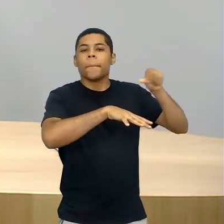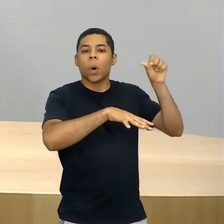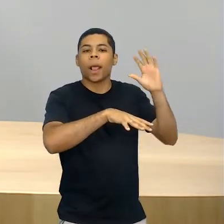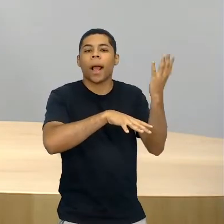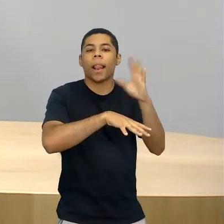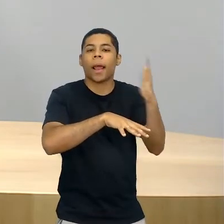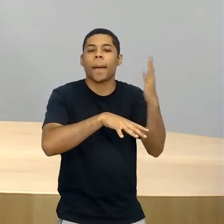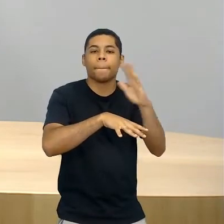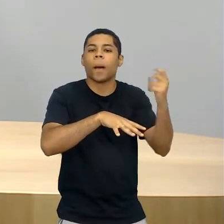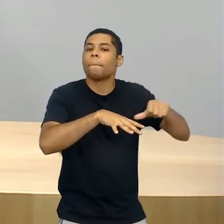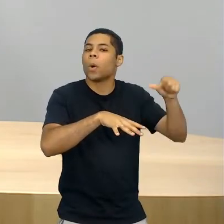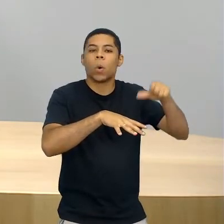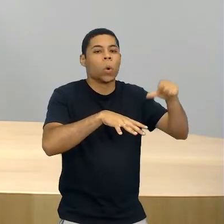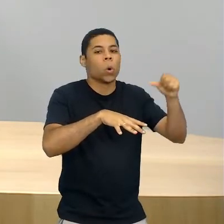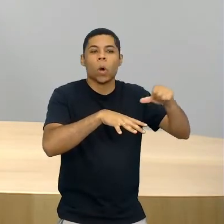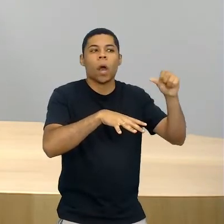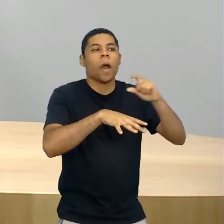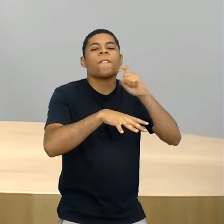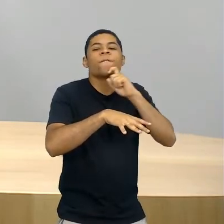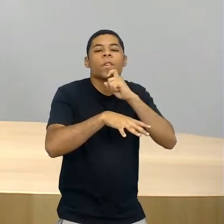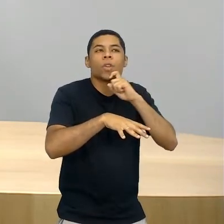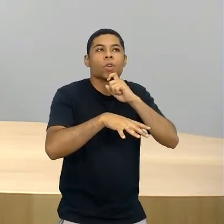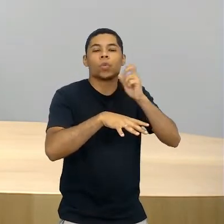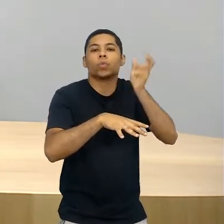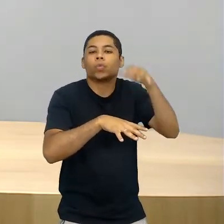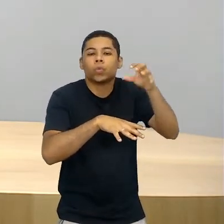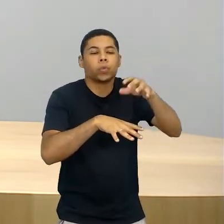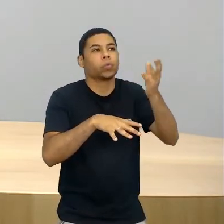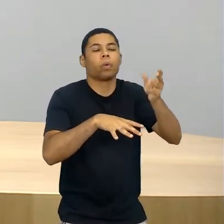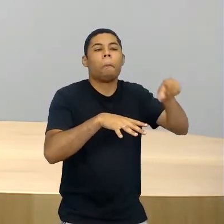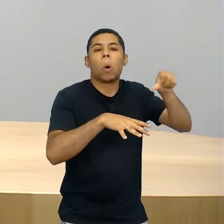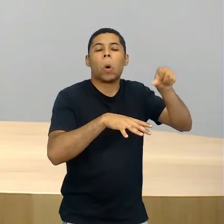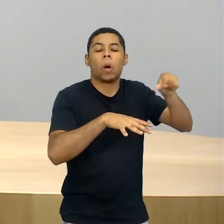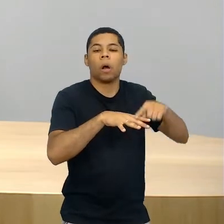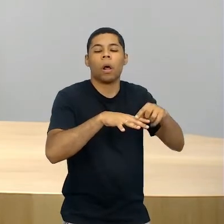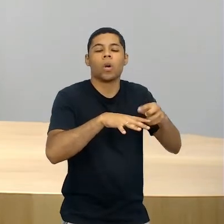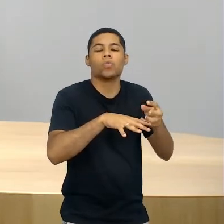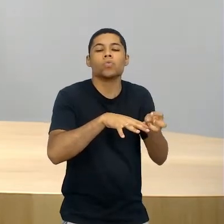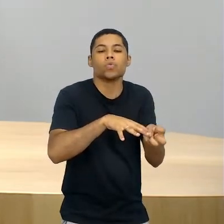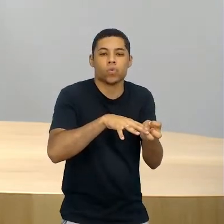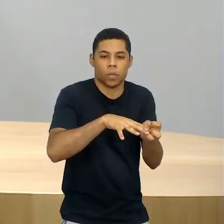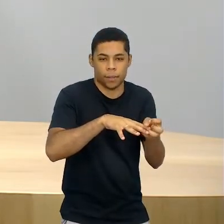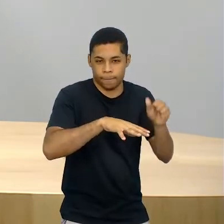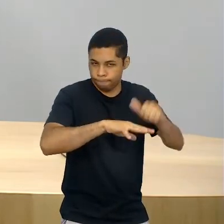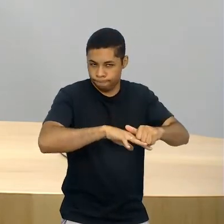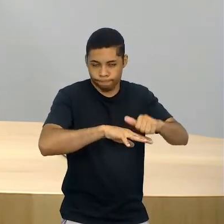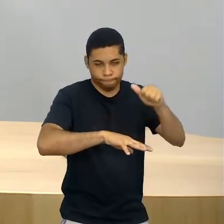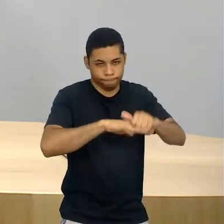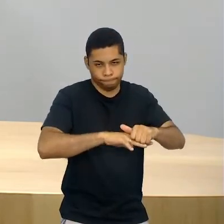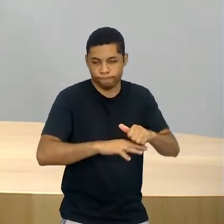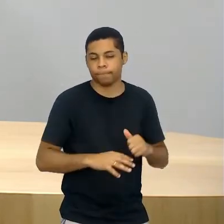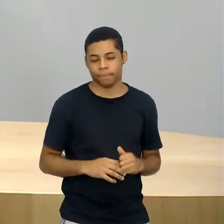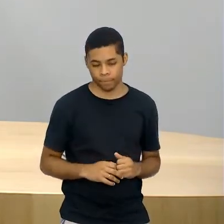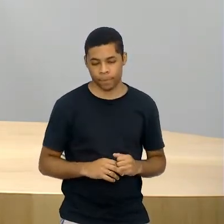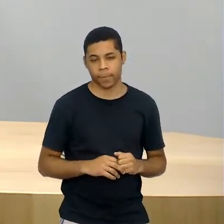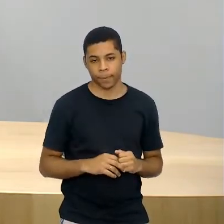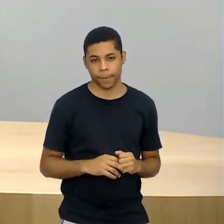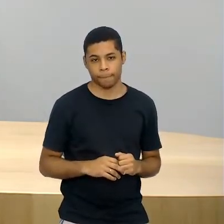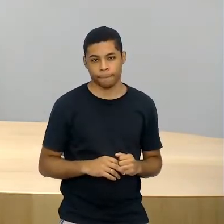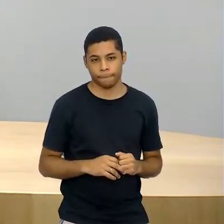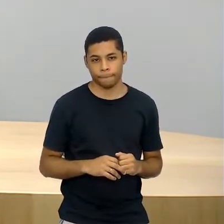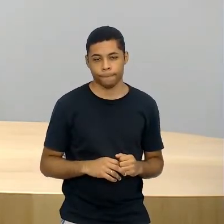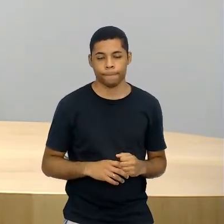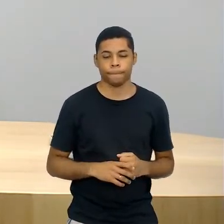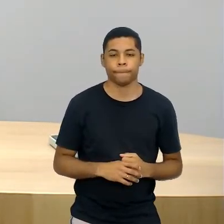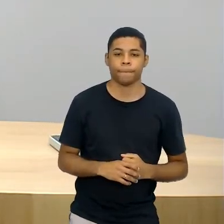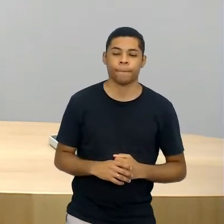tendência é que esse magma ele vai se resfriando e aí ele vai já formando rochas plutônicas, né, ou rochas intrusivas aí. O